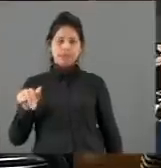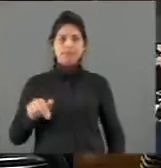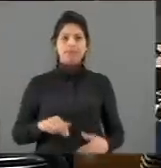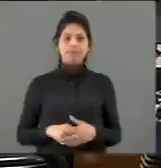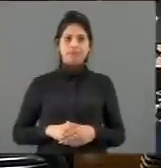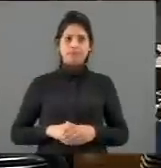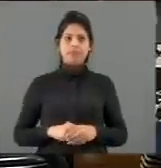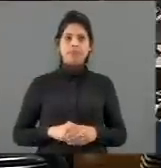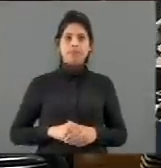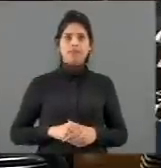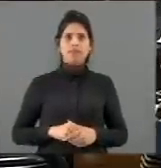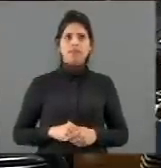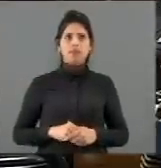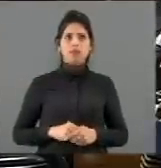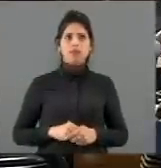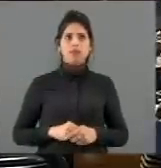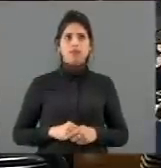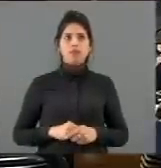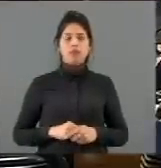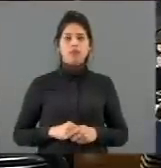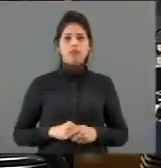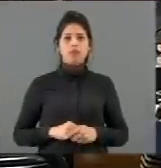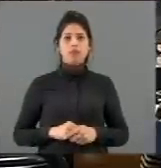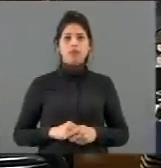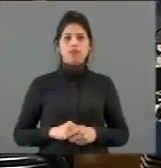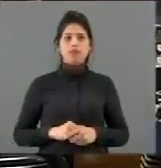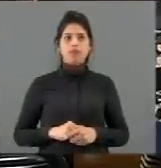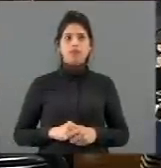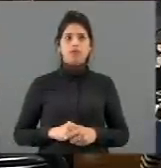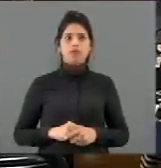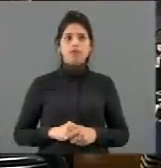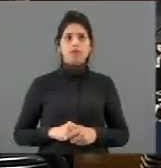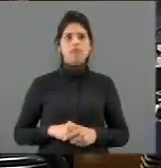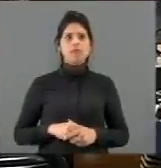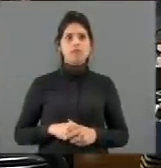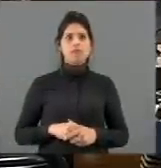Bom, eu sou de Brasília, não preciso viajar.